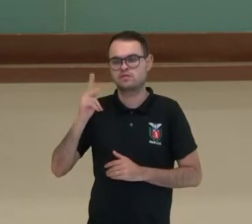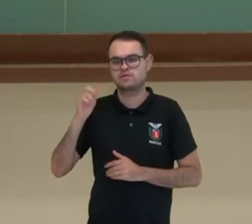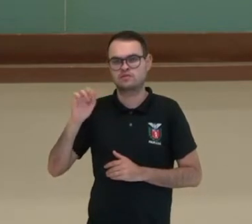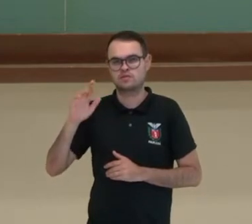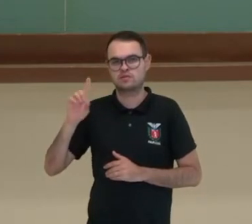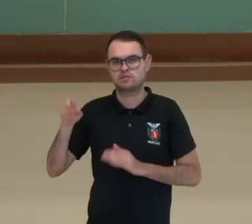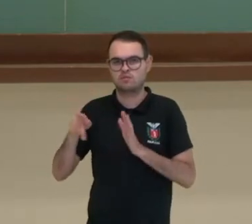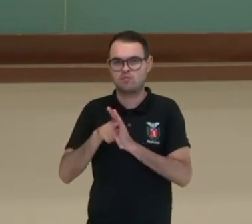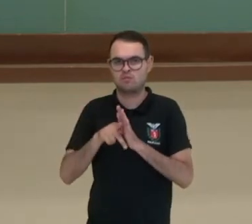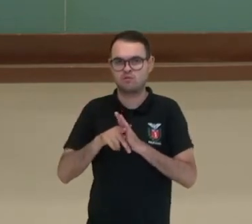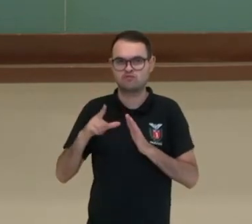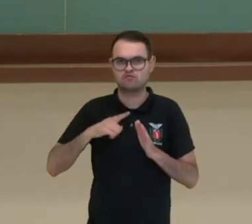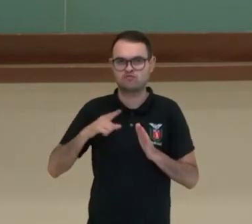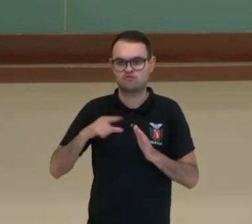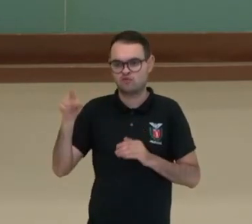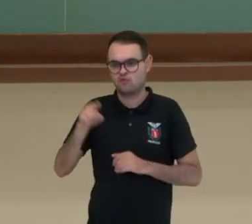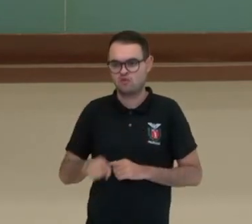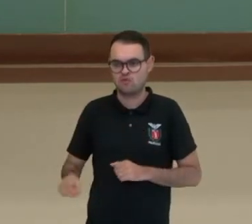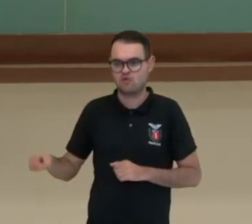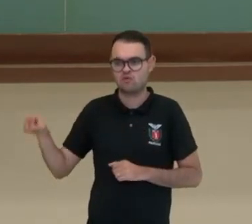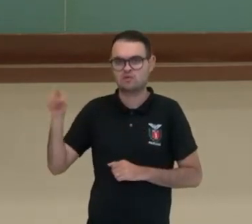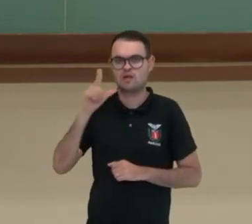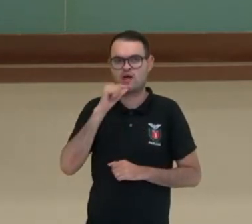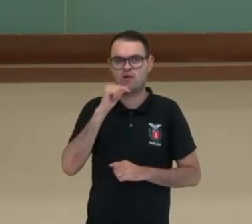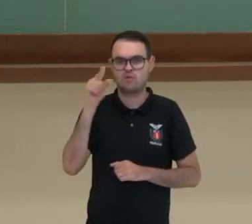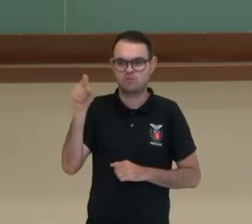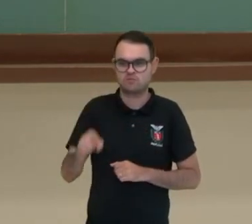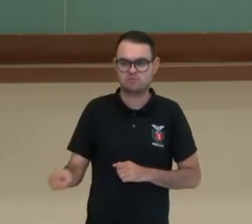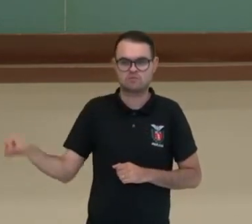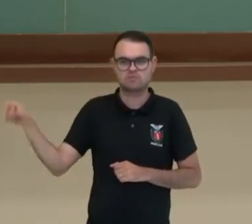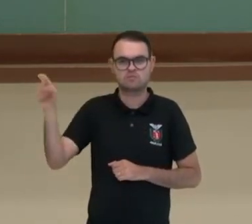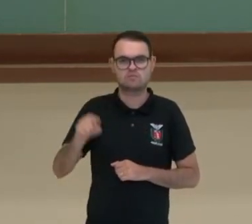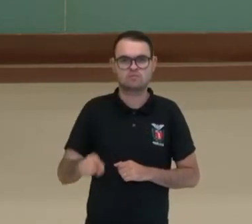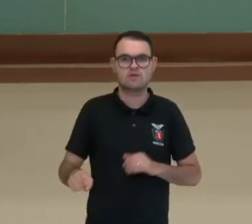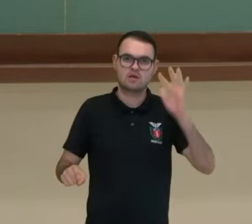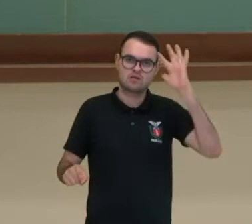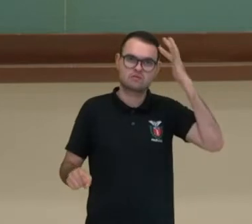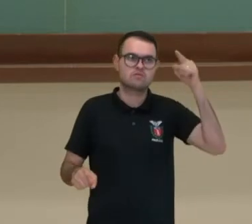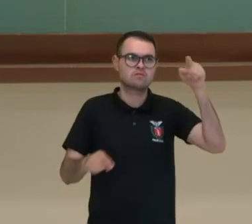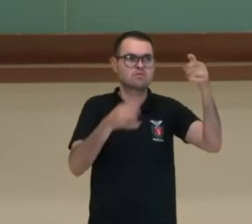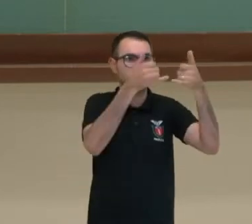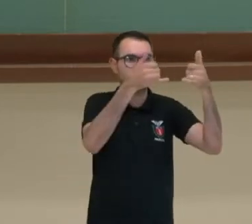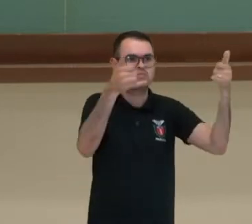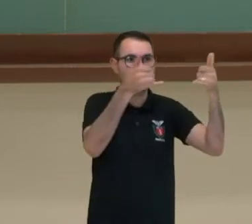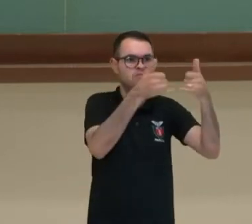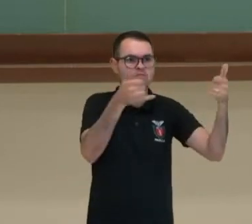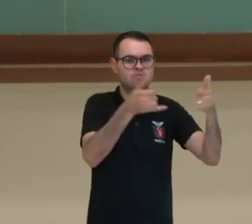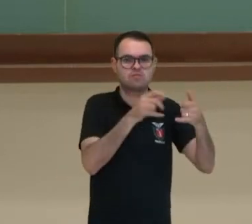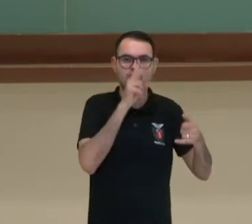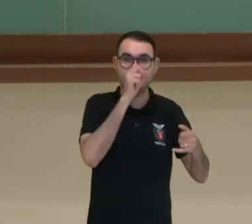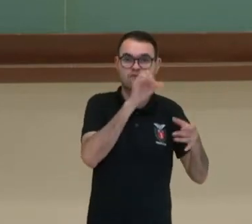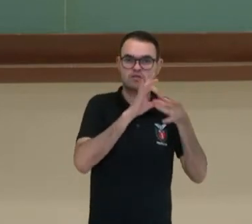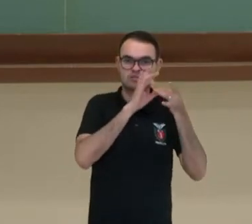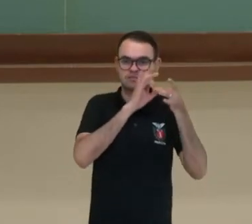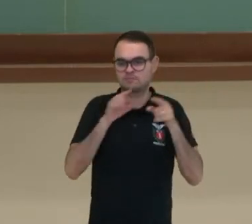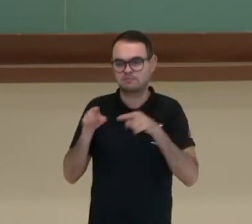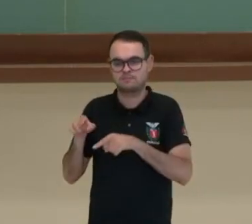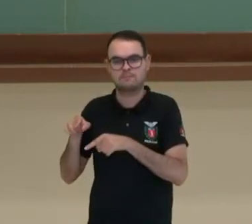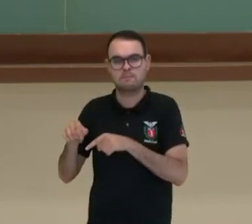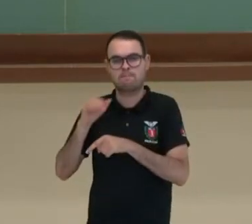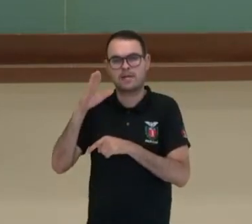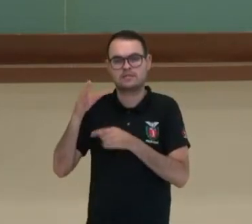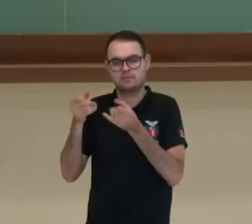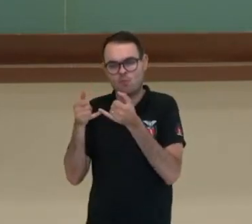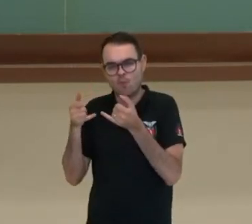movida por uma roda d'água. E ela solucionava um problema da primeira máquina. Os fios não eram mais quebradiços, eram fios